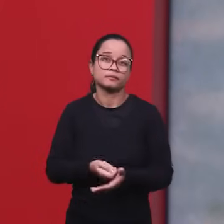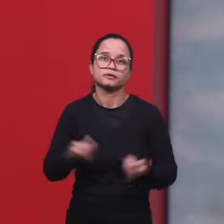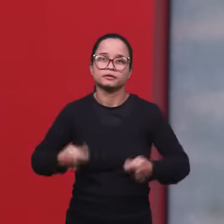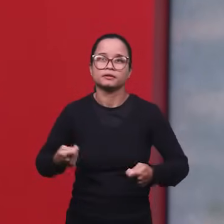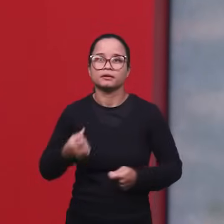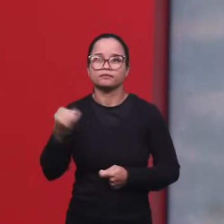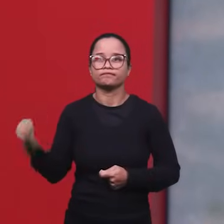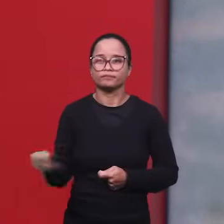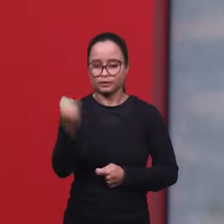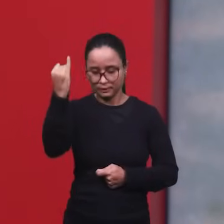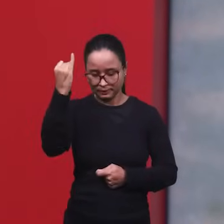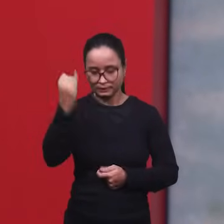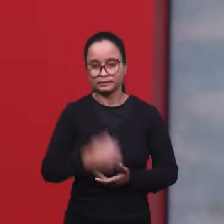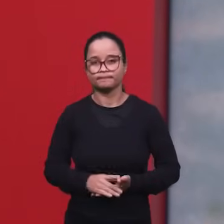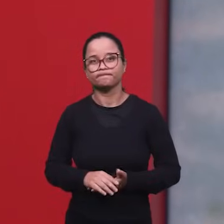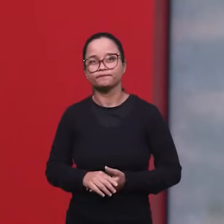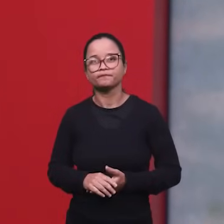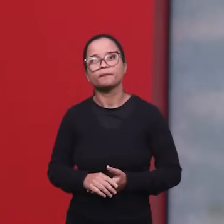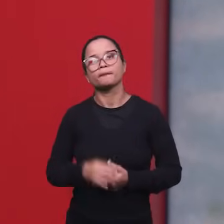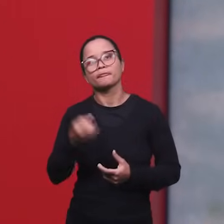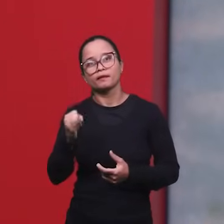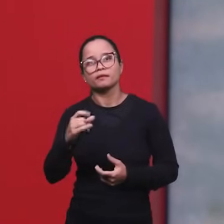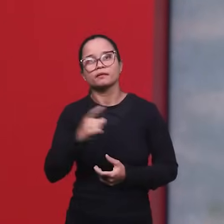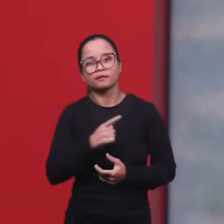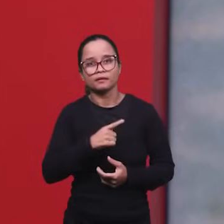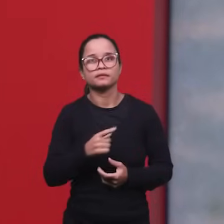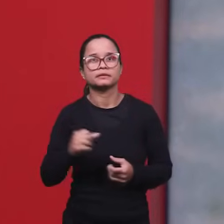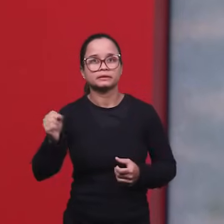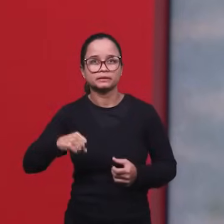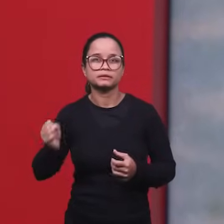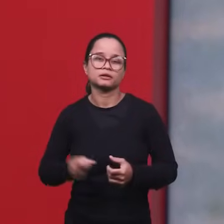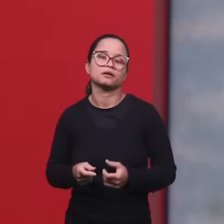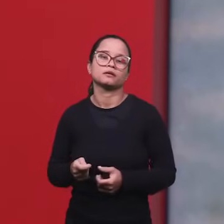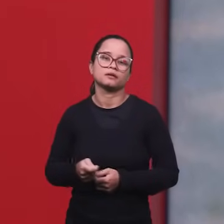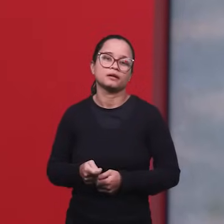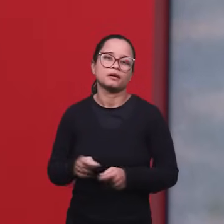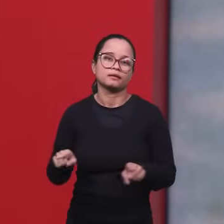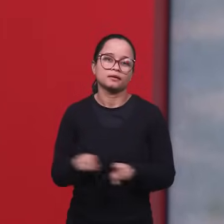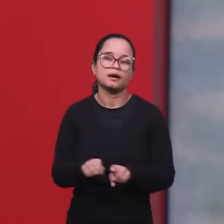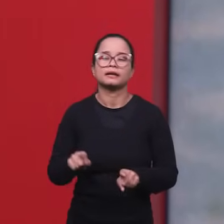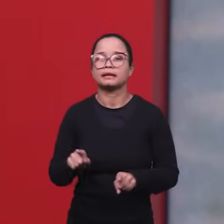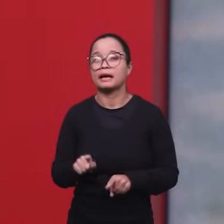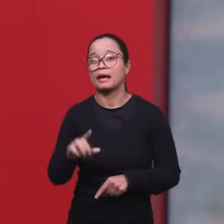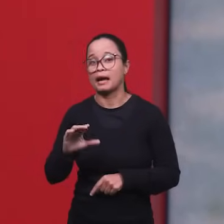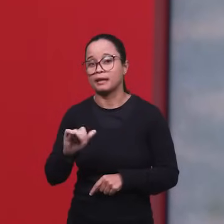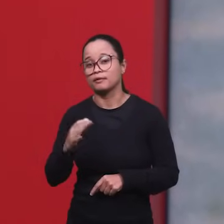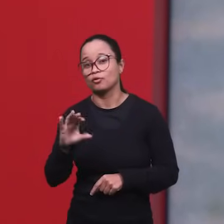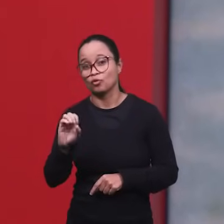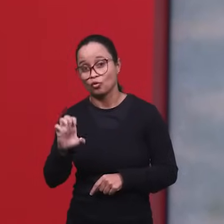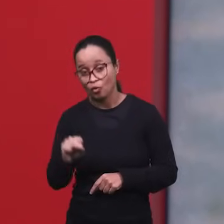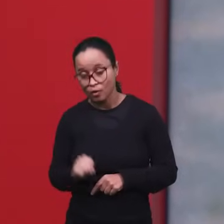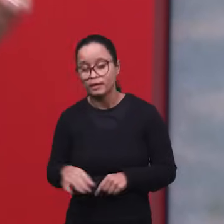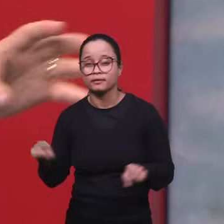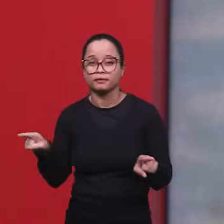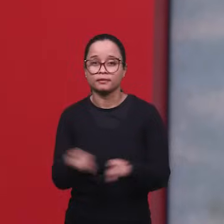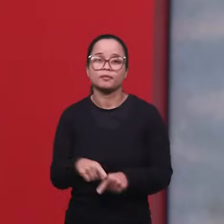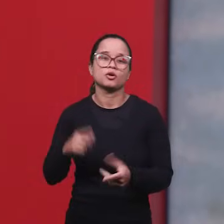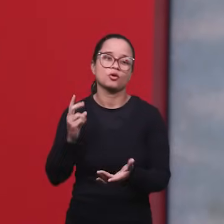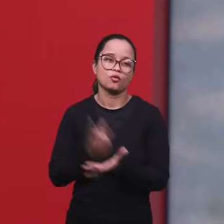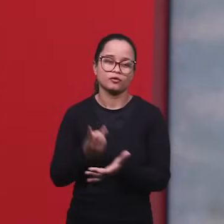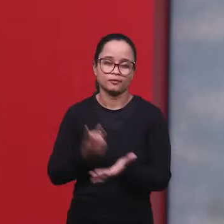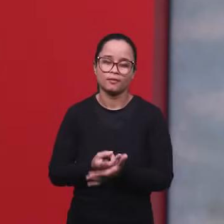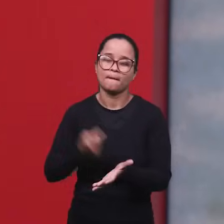muito pertinente, importante. Então, se tiver condições, é isso aí, investe nas ações e